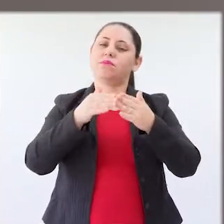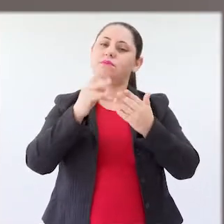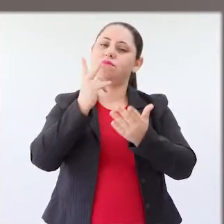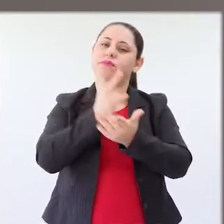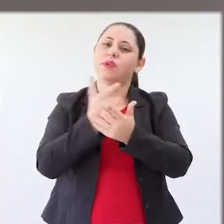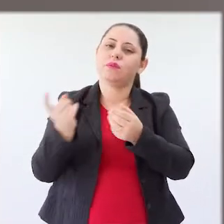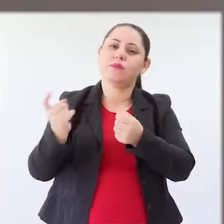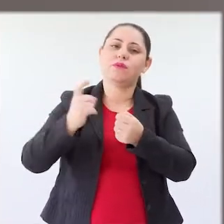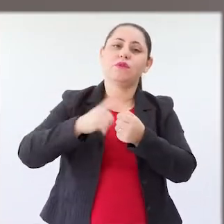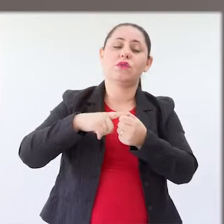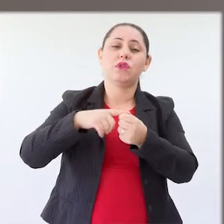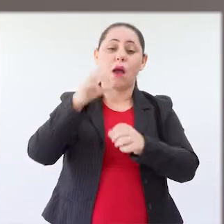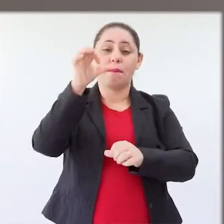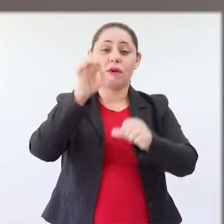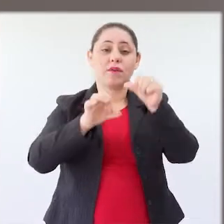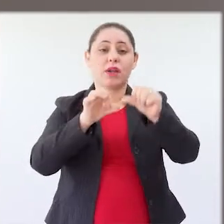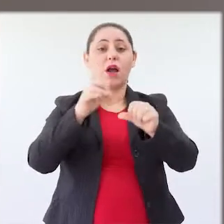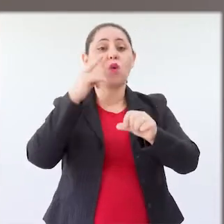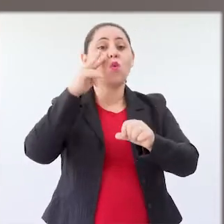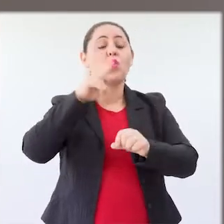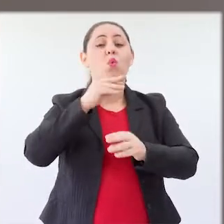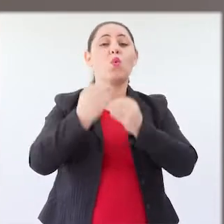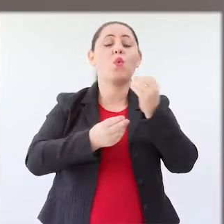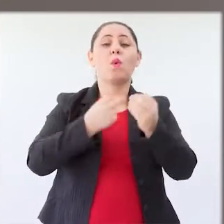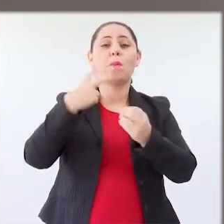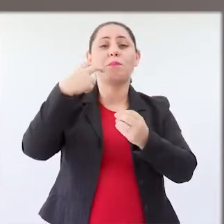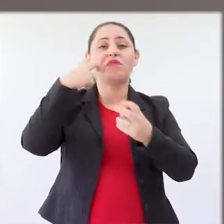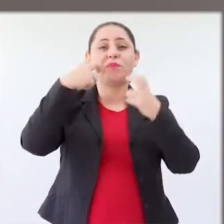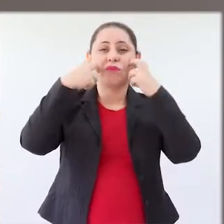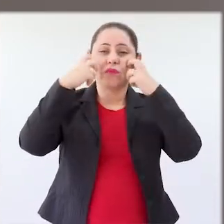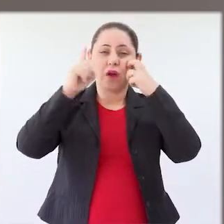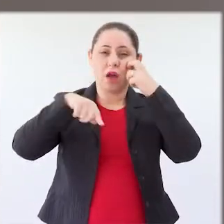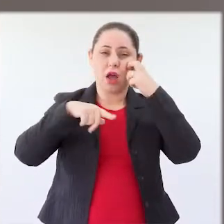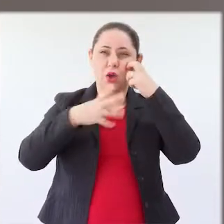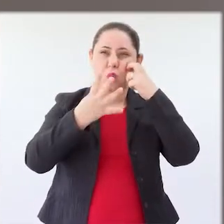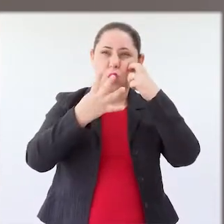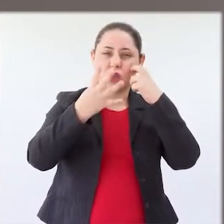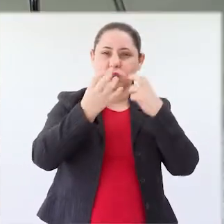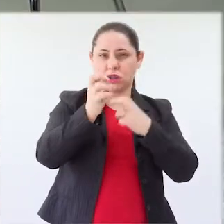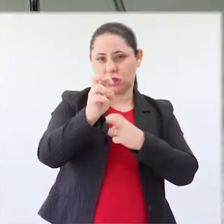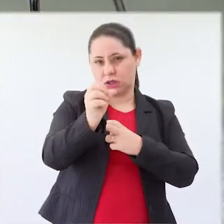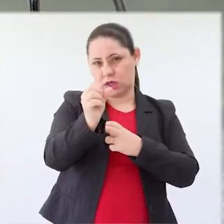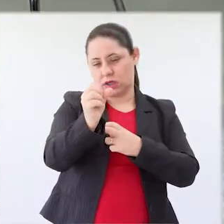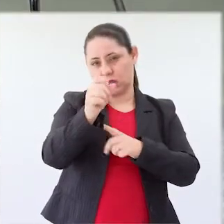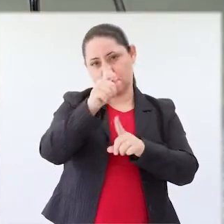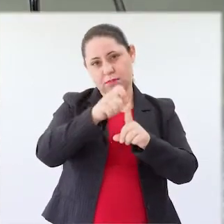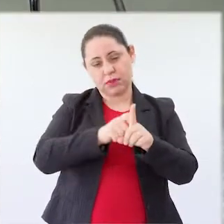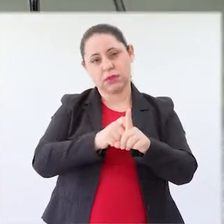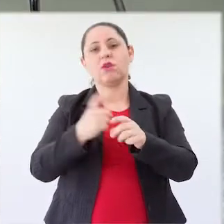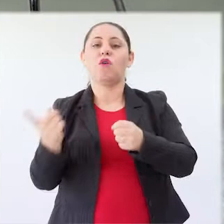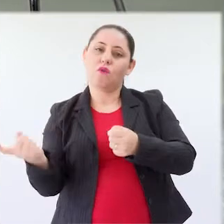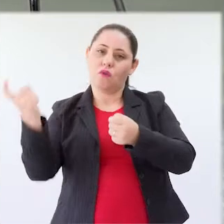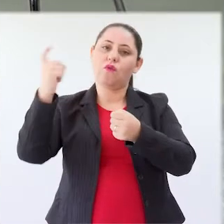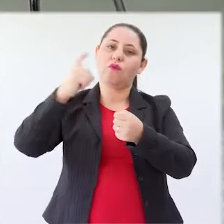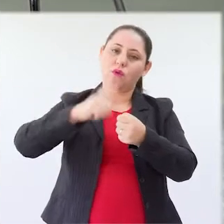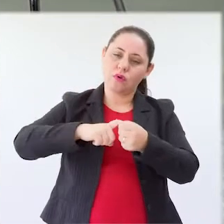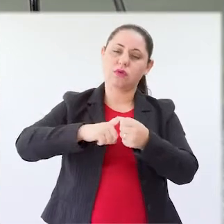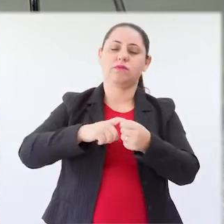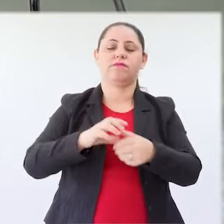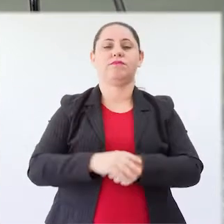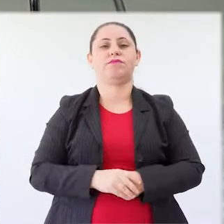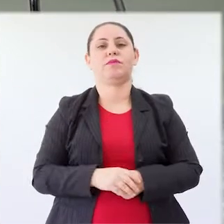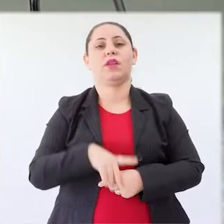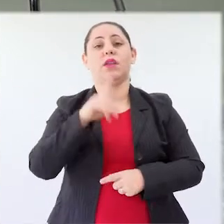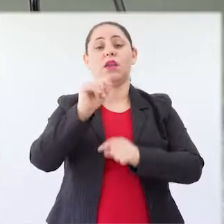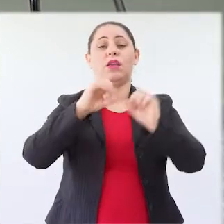ele retornar, para eu avaliar como ficou aquela aplicação, e aí, com 4 a 6 meses ele está retornando para uma nova reaplicação.